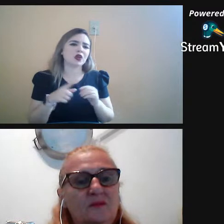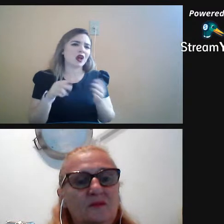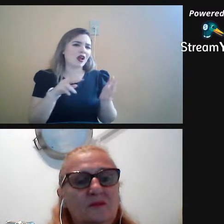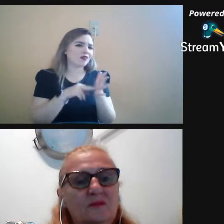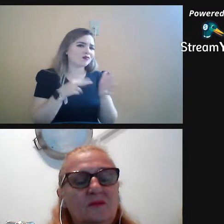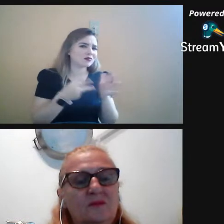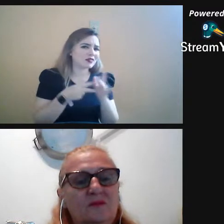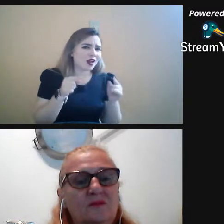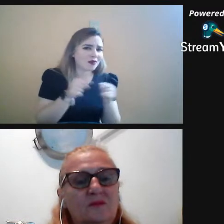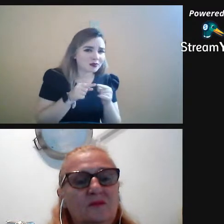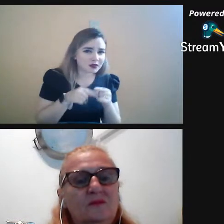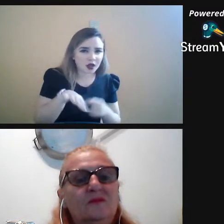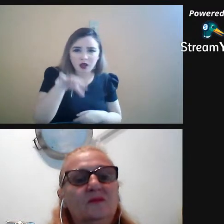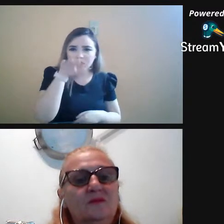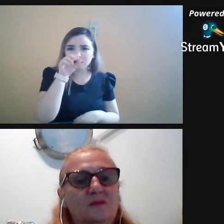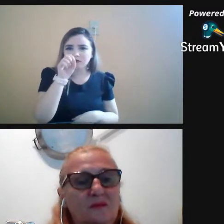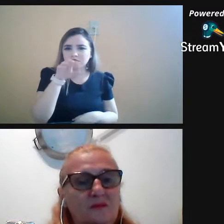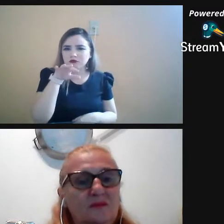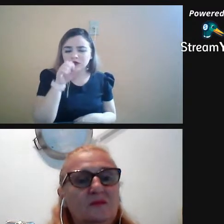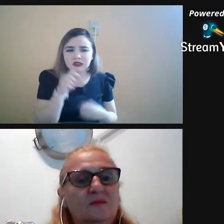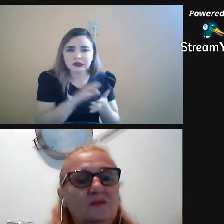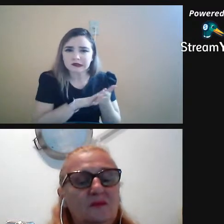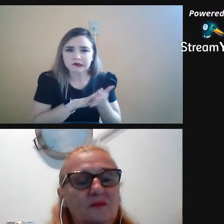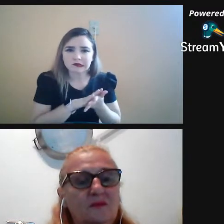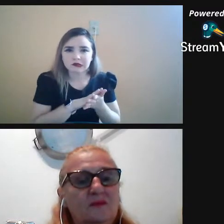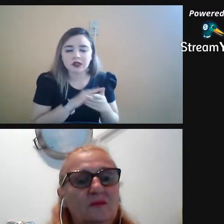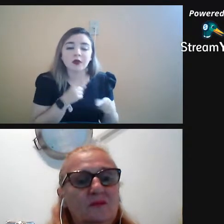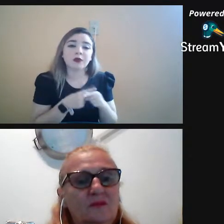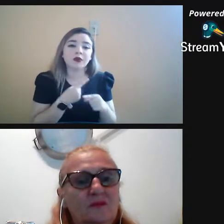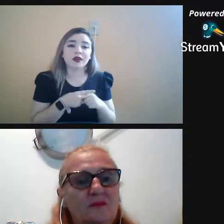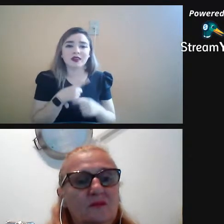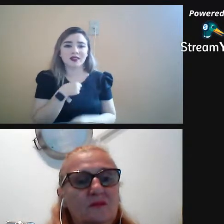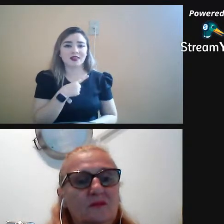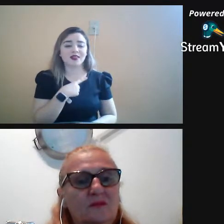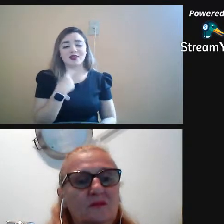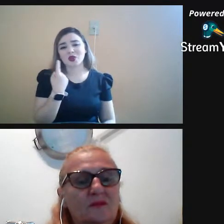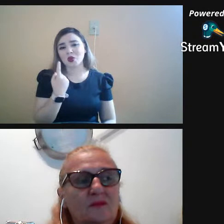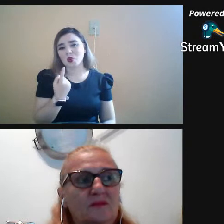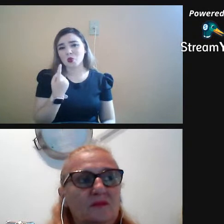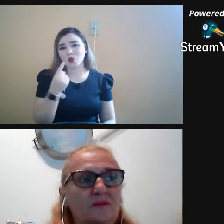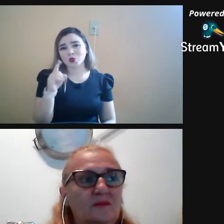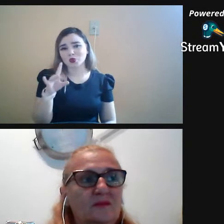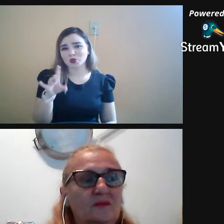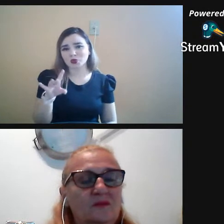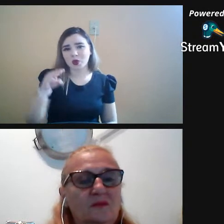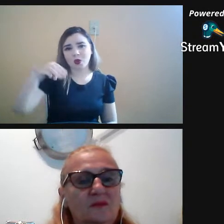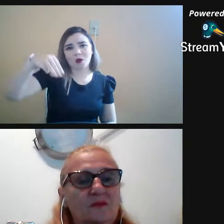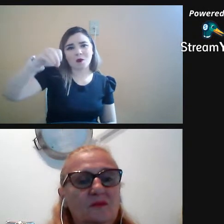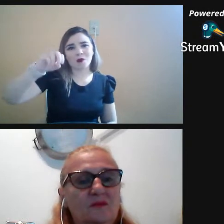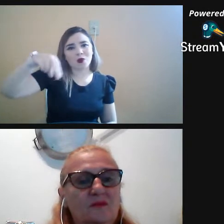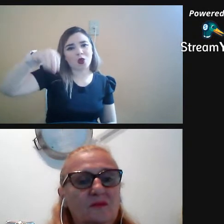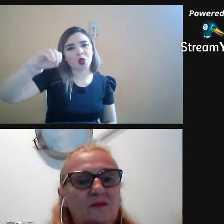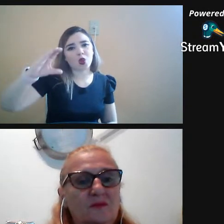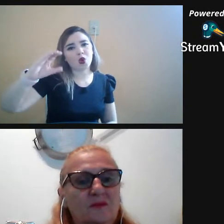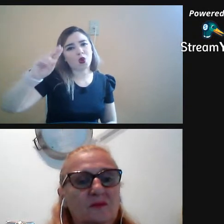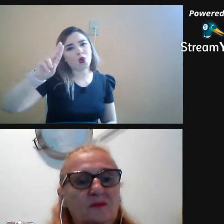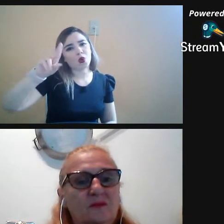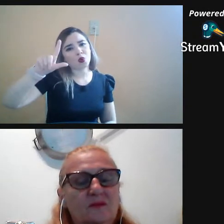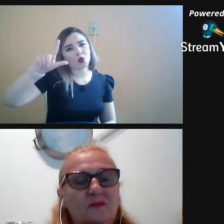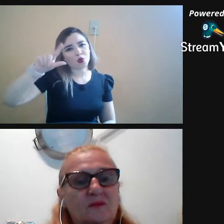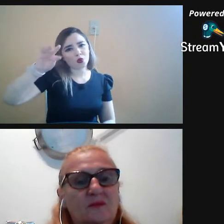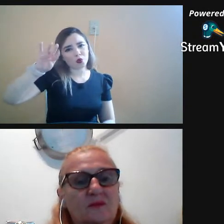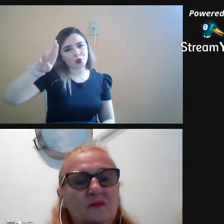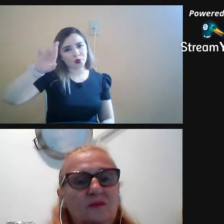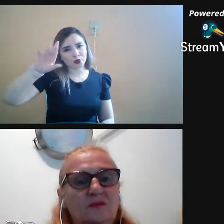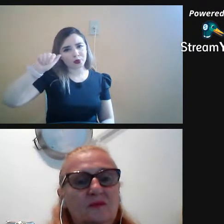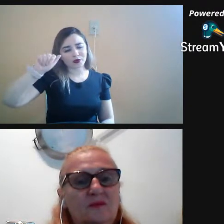qualidade do ar. Por quê? Porque você tem uma monocultura, uma cultura só, que é o eucalipto,